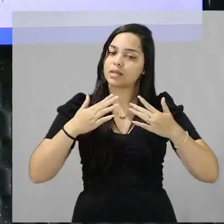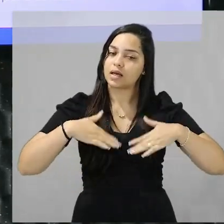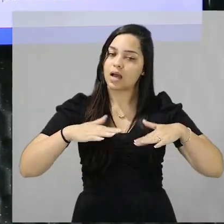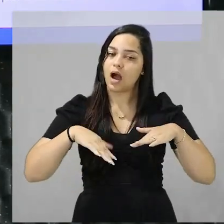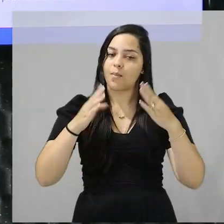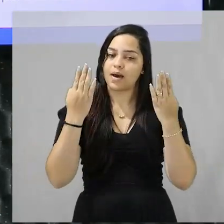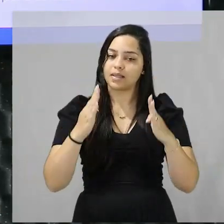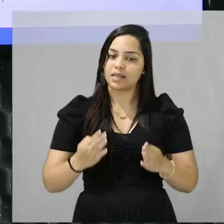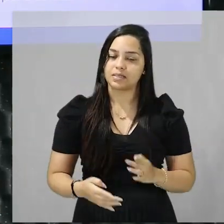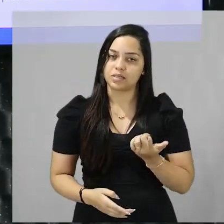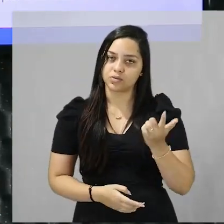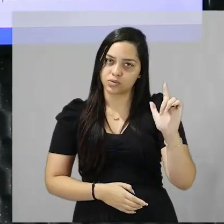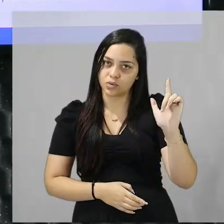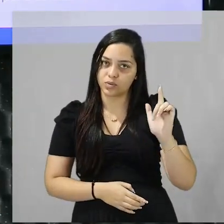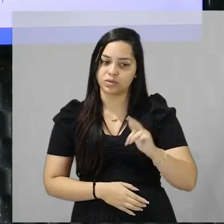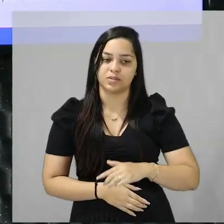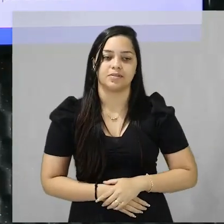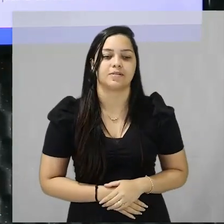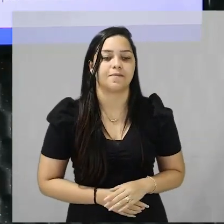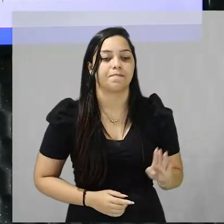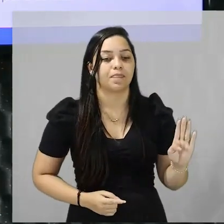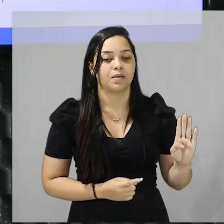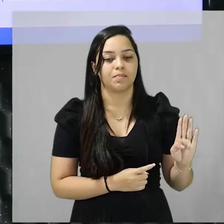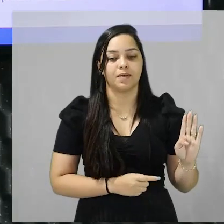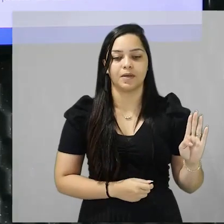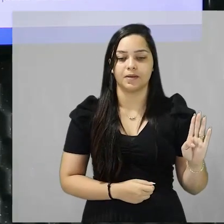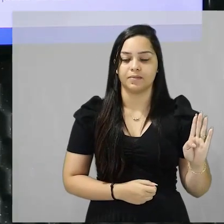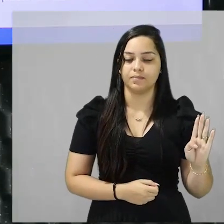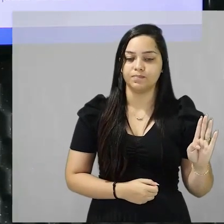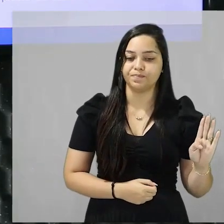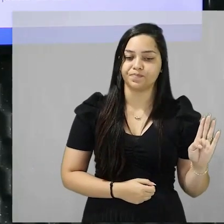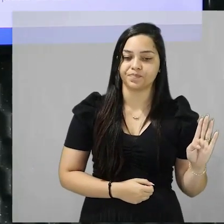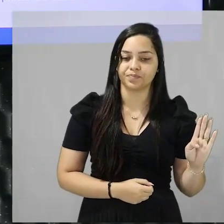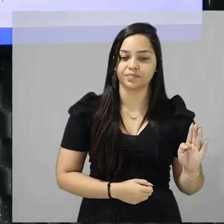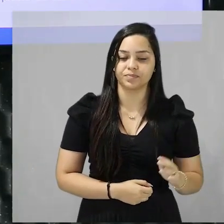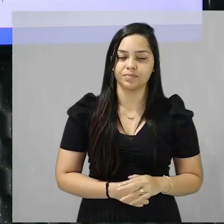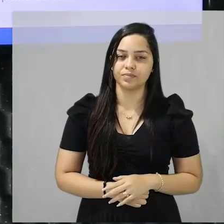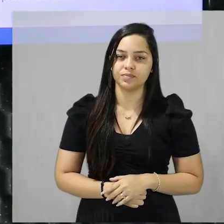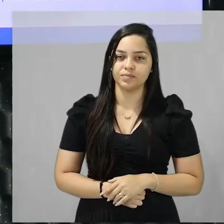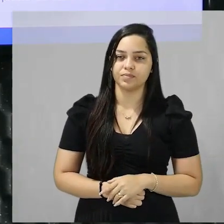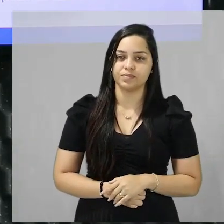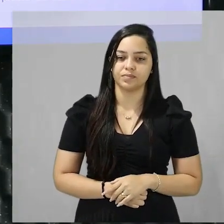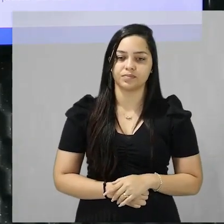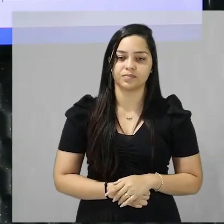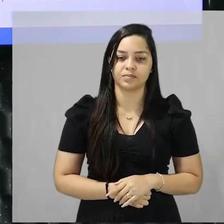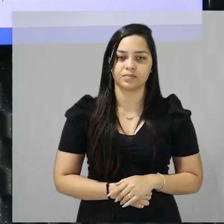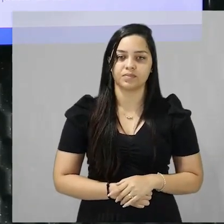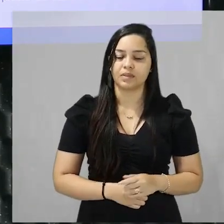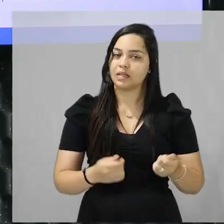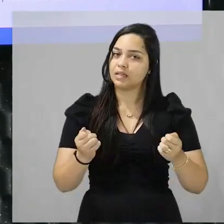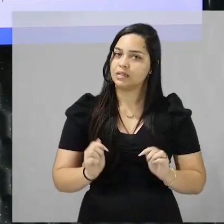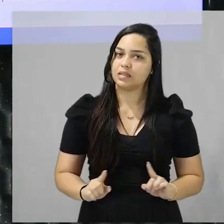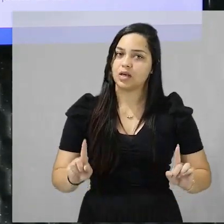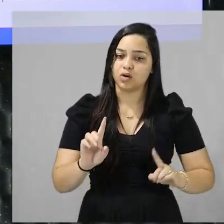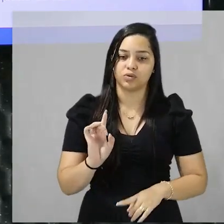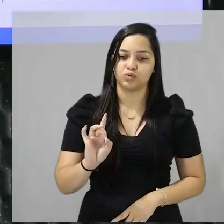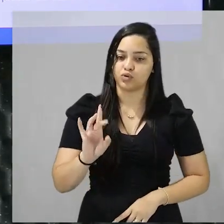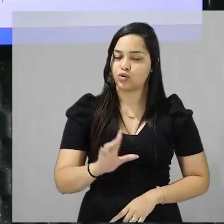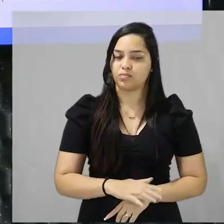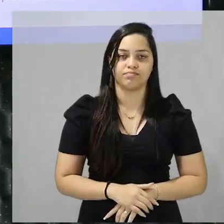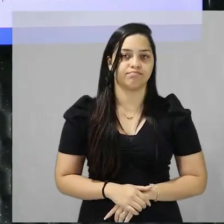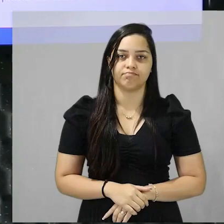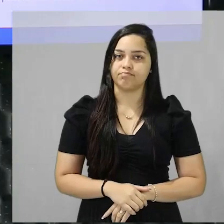analisar as outras. São preceitos normativos impostos pela coação das leis? Necessariamente não é somente